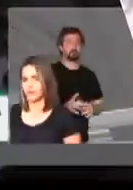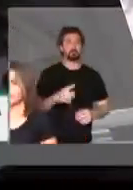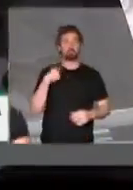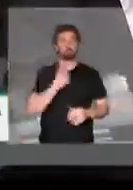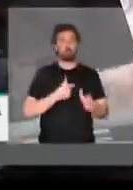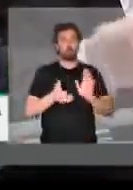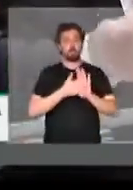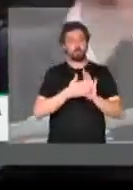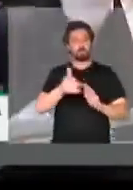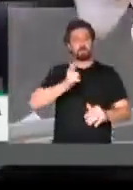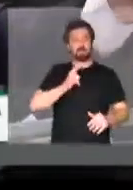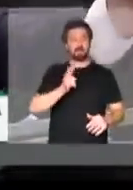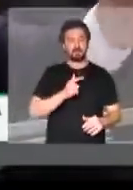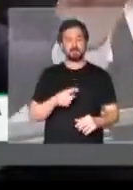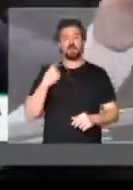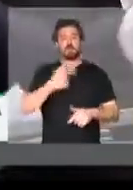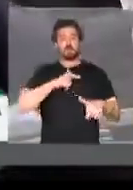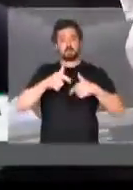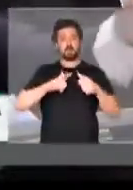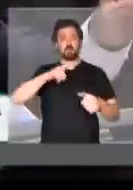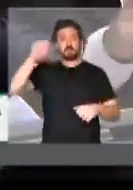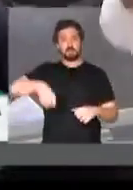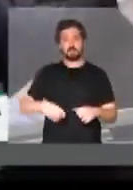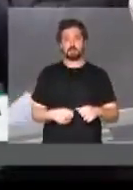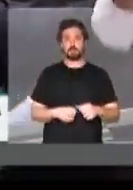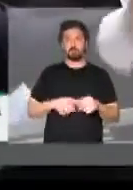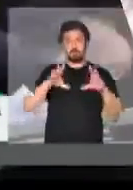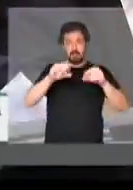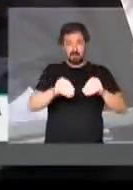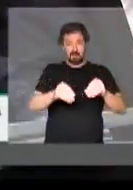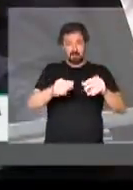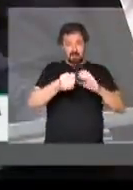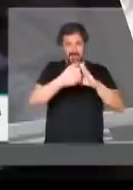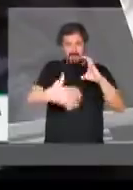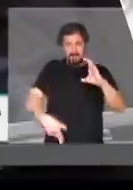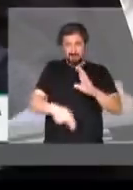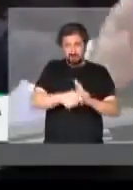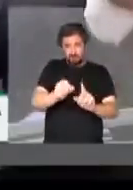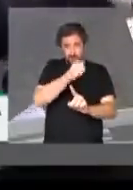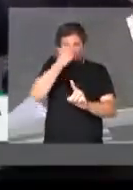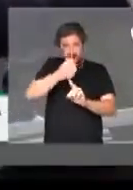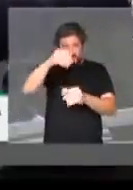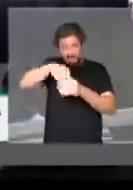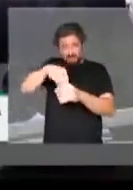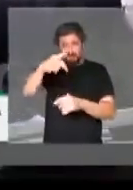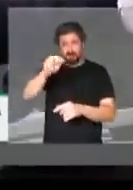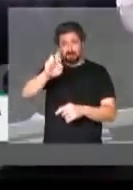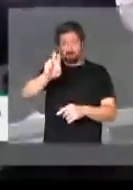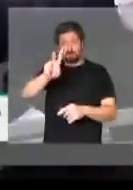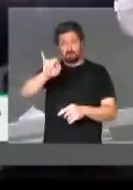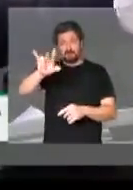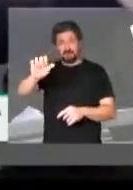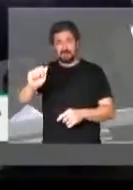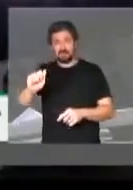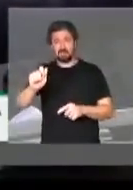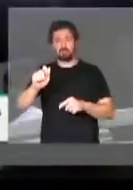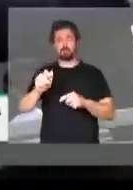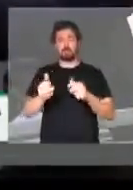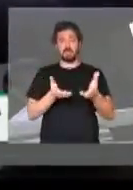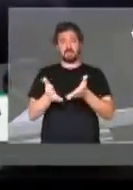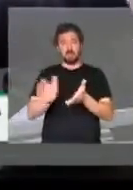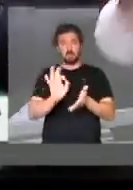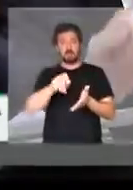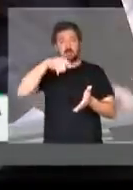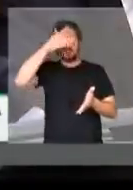propostas. Nós temos o que fazer antes de mexer no caráter social da Previdência, antes de desassistir quem